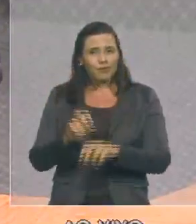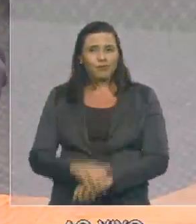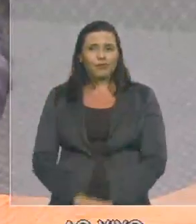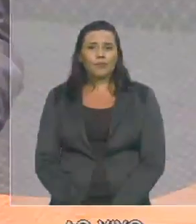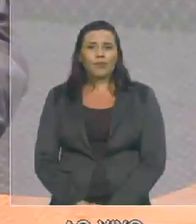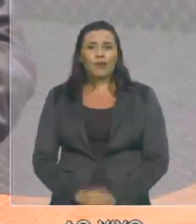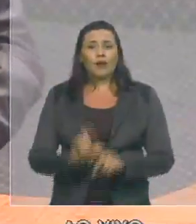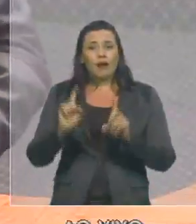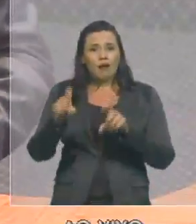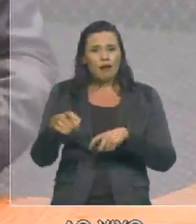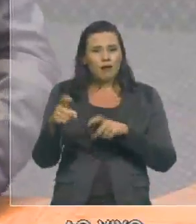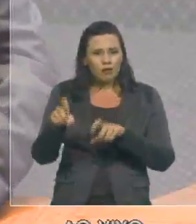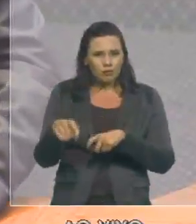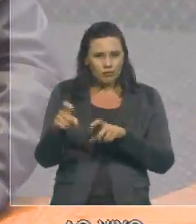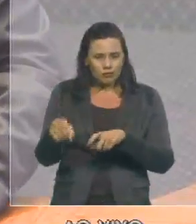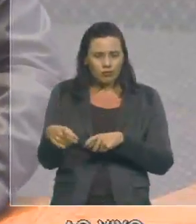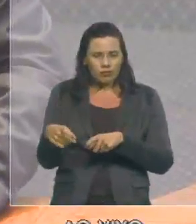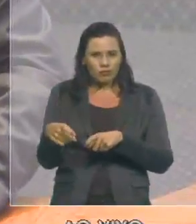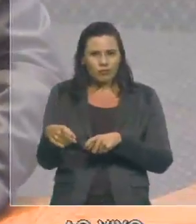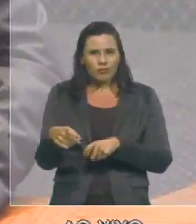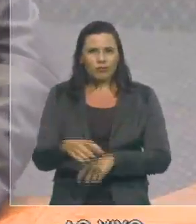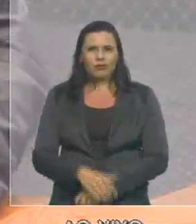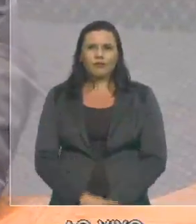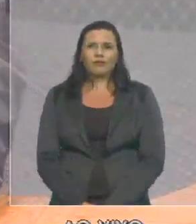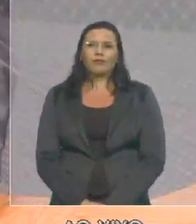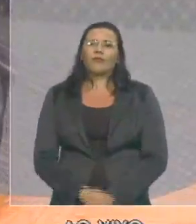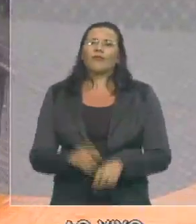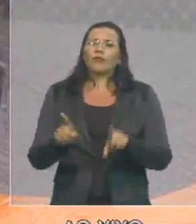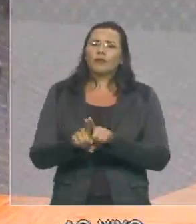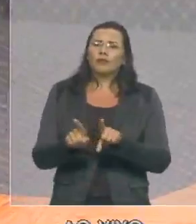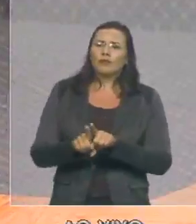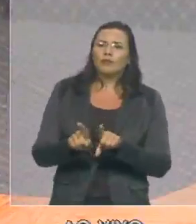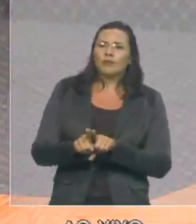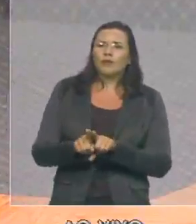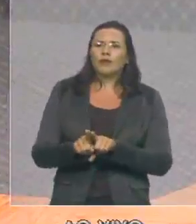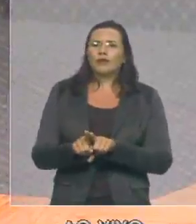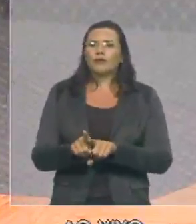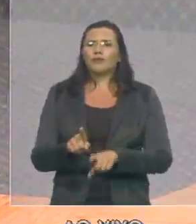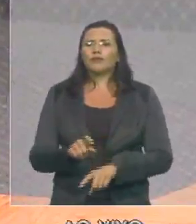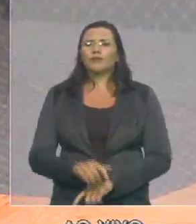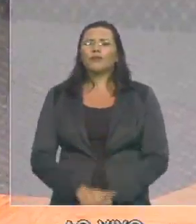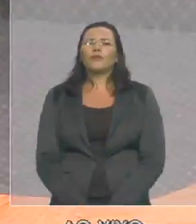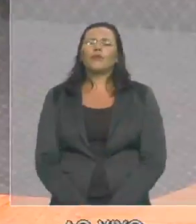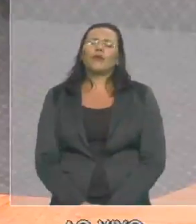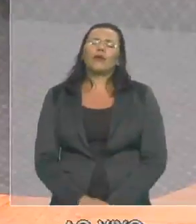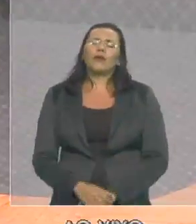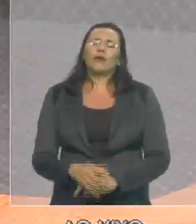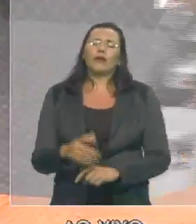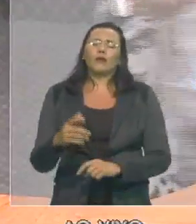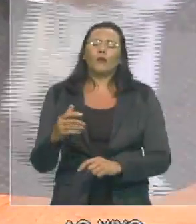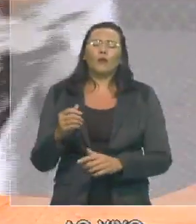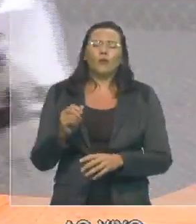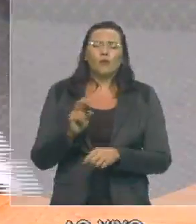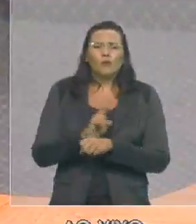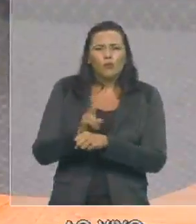né, à agricultura. Então, ela destacou a aquicultura. Por quê? Porque nós compramos pescado ainda de outros